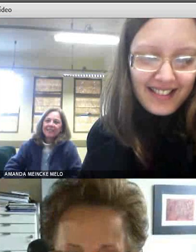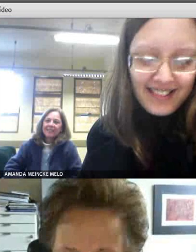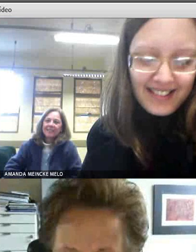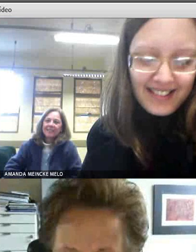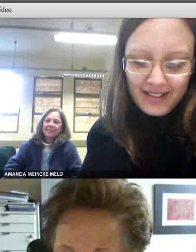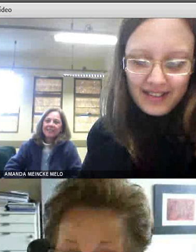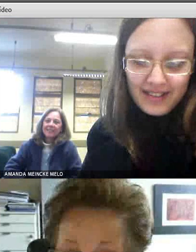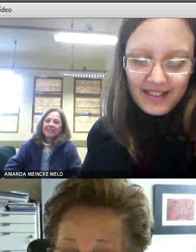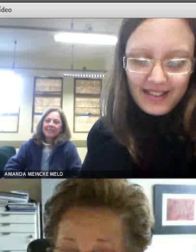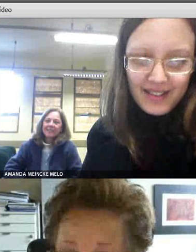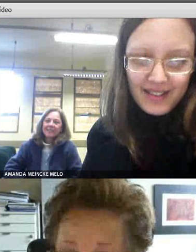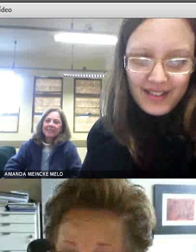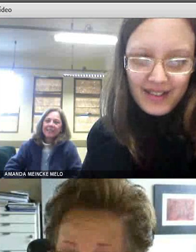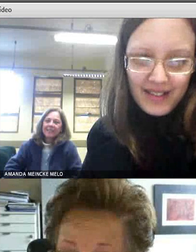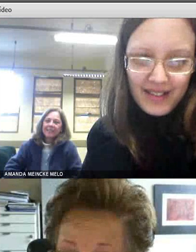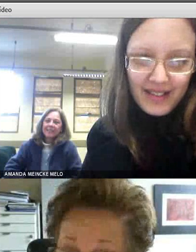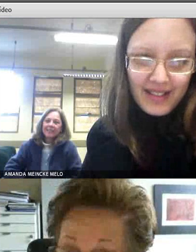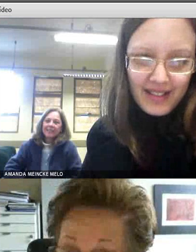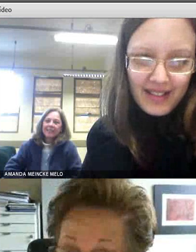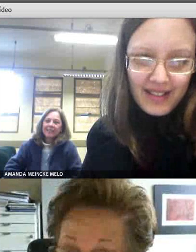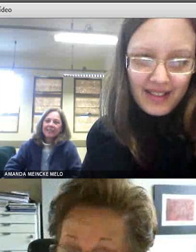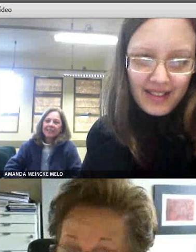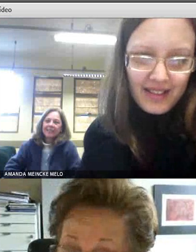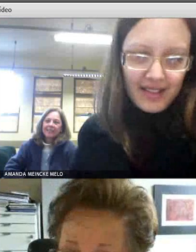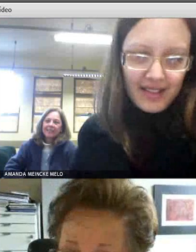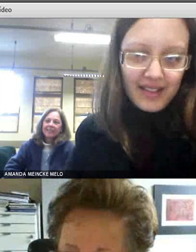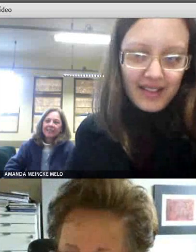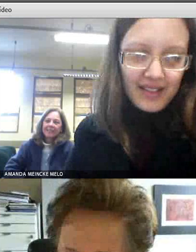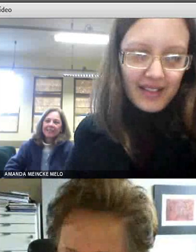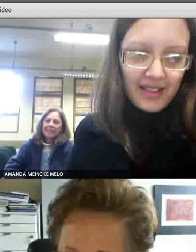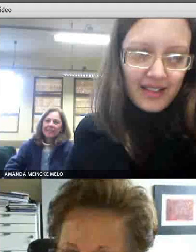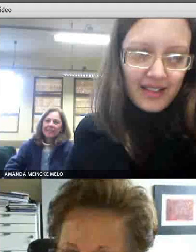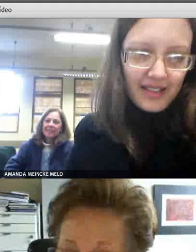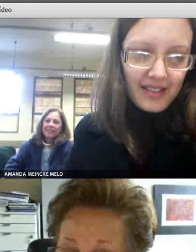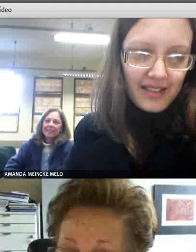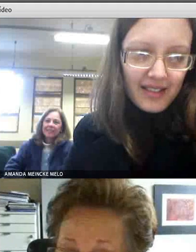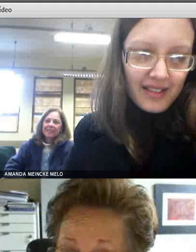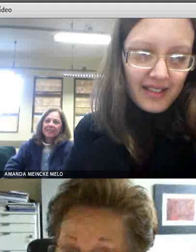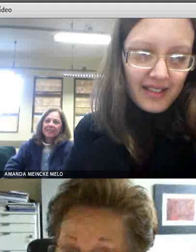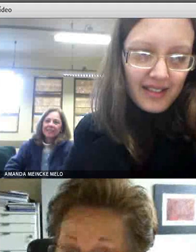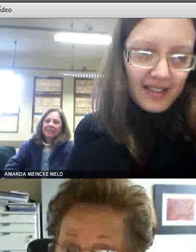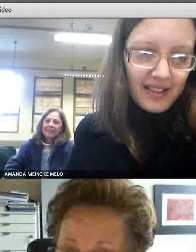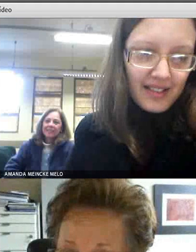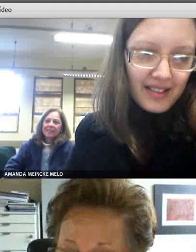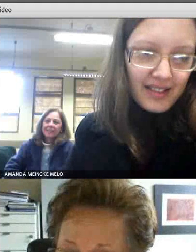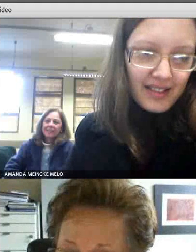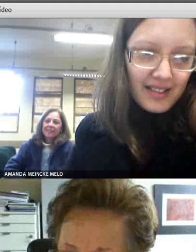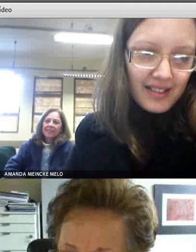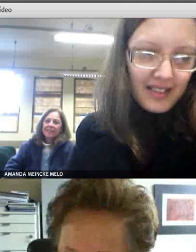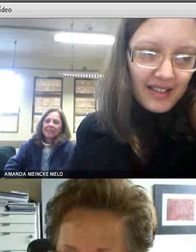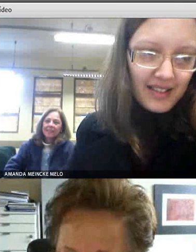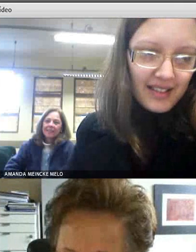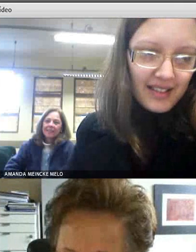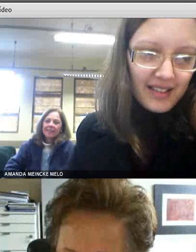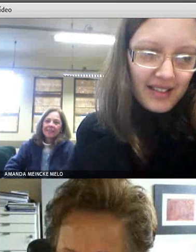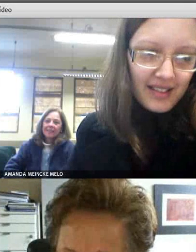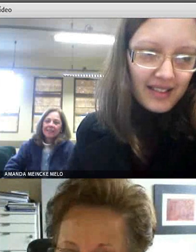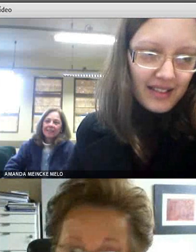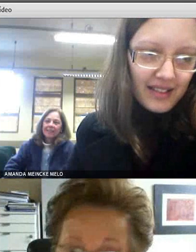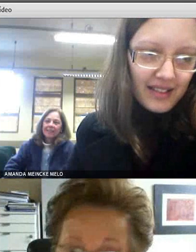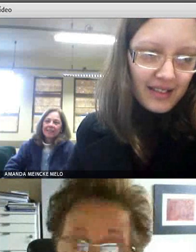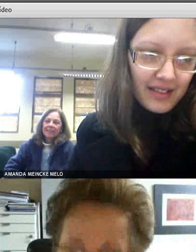específica. Agora, se as crianças puderem fazer elas os objetos de aprendizagem,